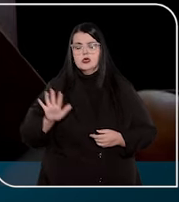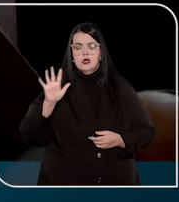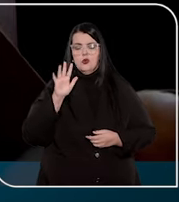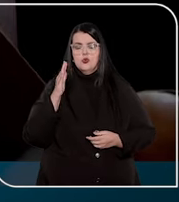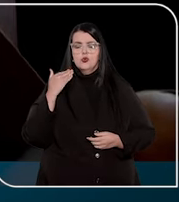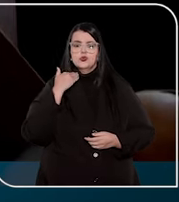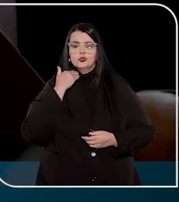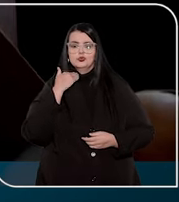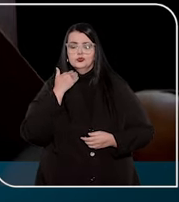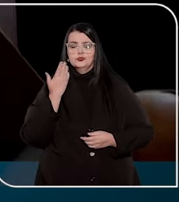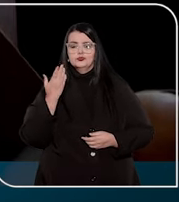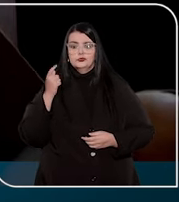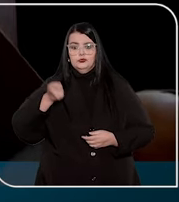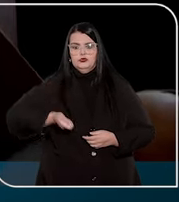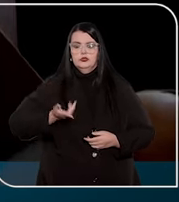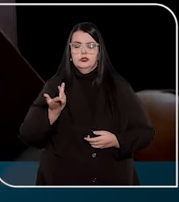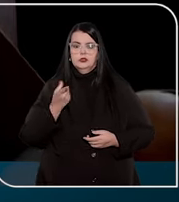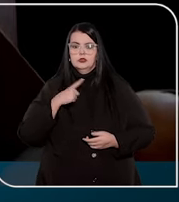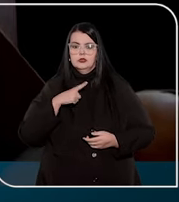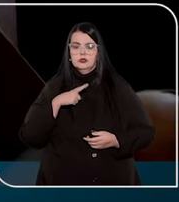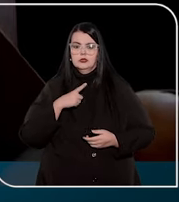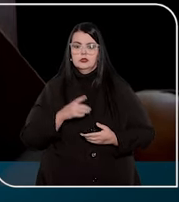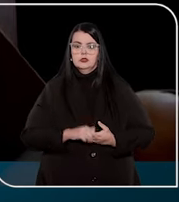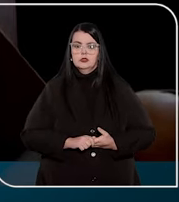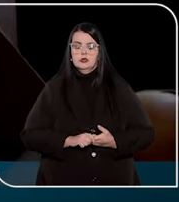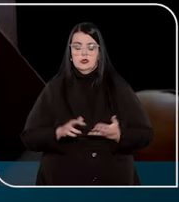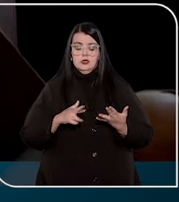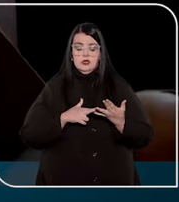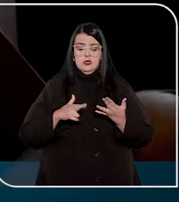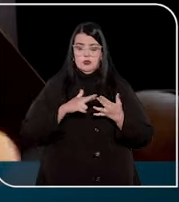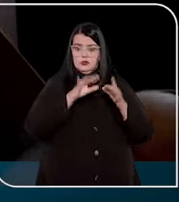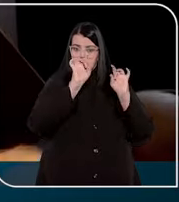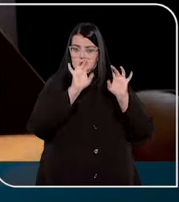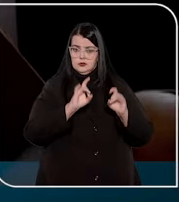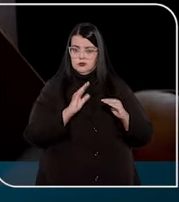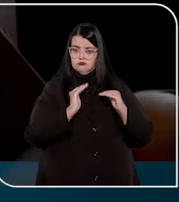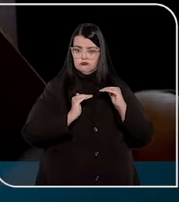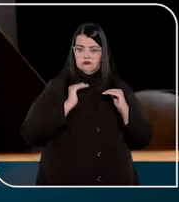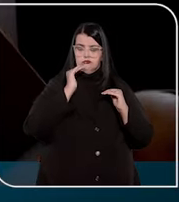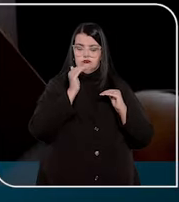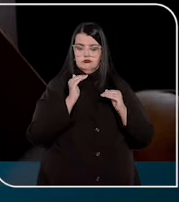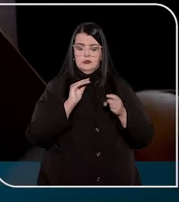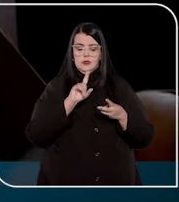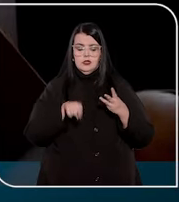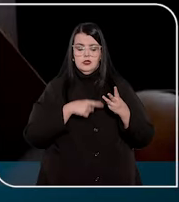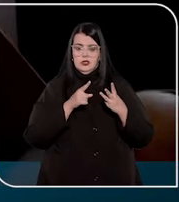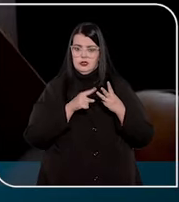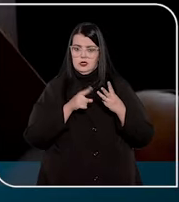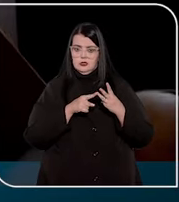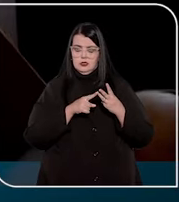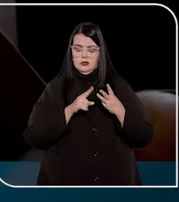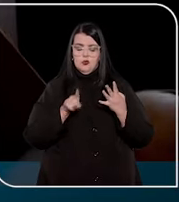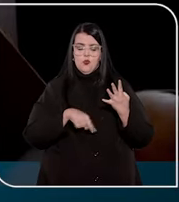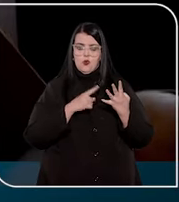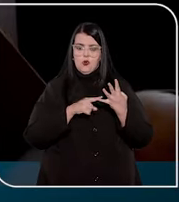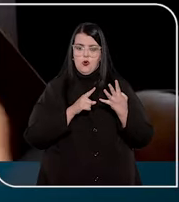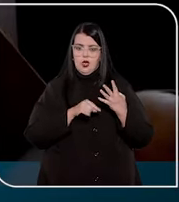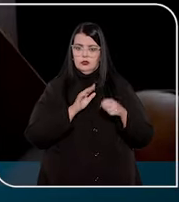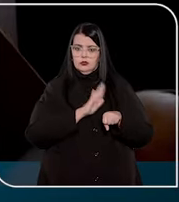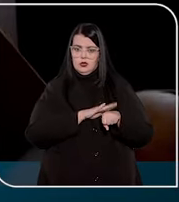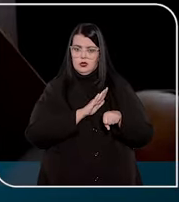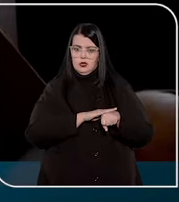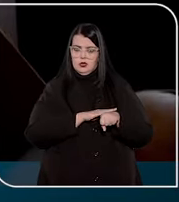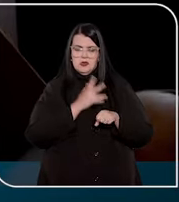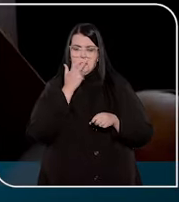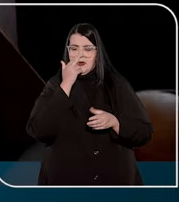instância. E aí, as violações que sobram para os recursos especial e extraordinário, essa espécie de terceiro e quarto tempo, é assim, final da